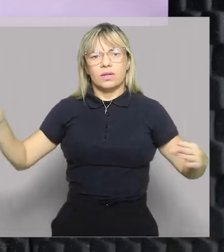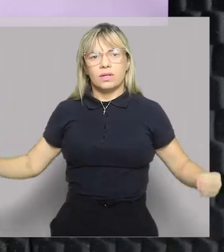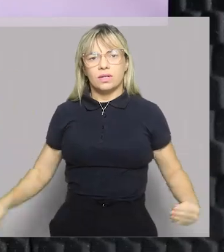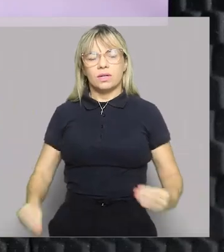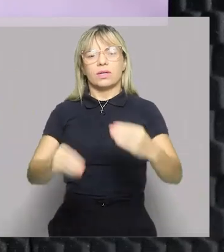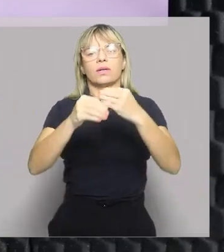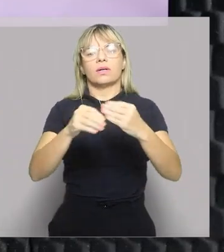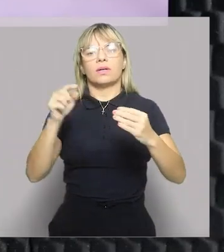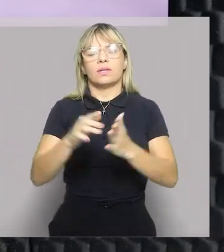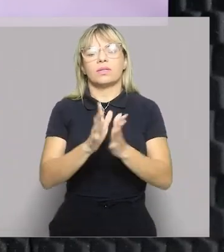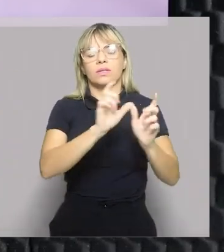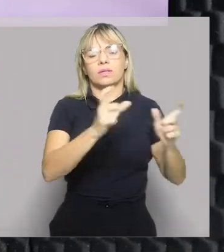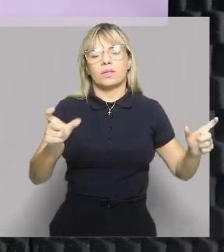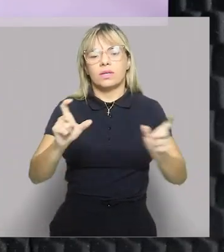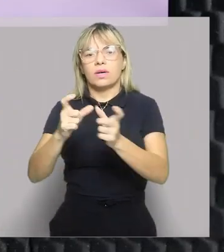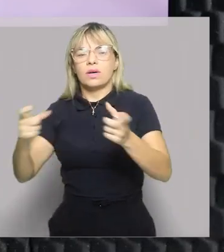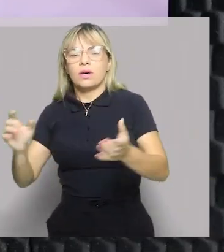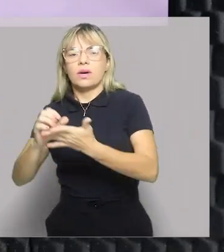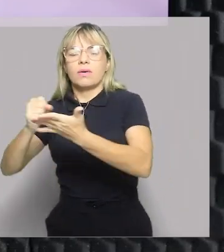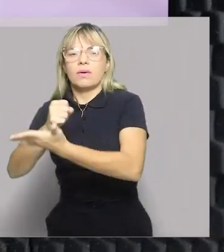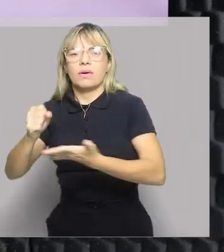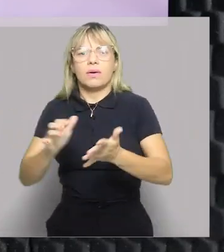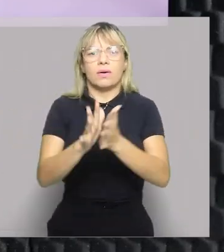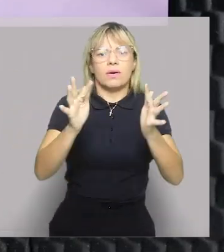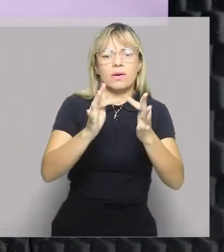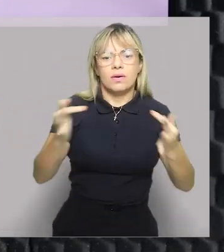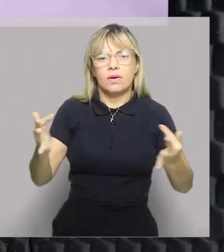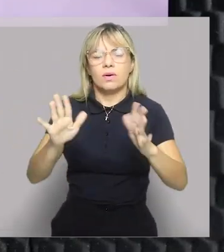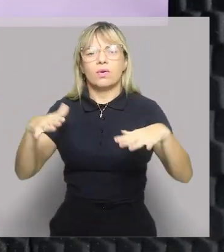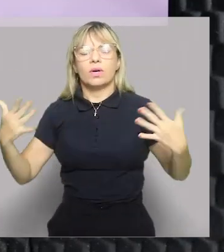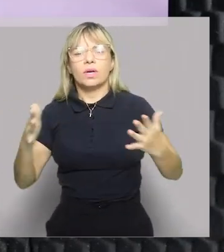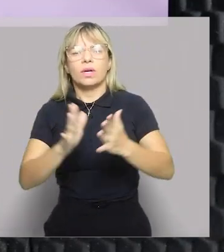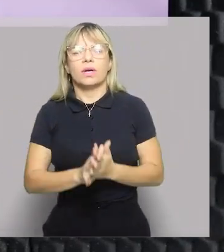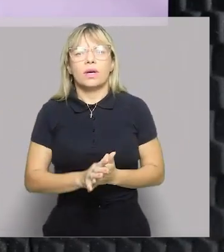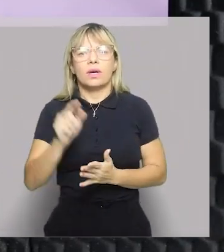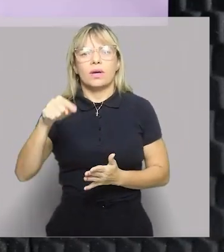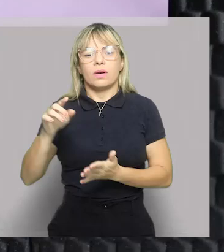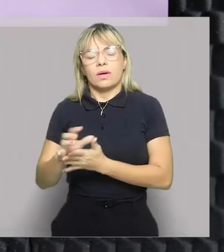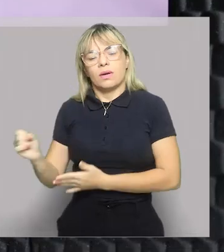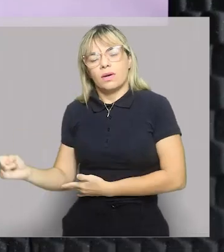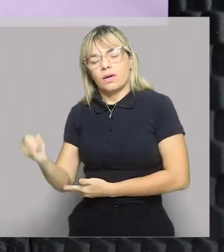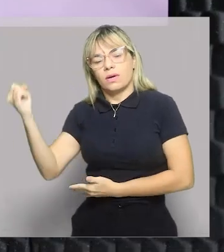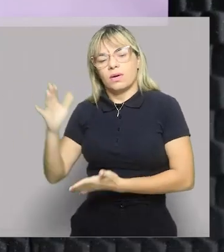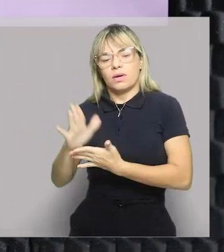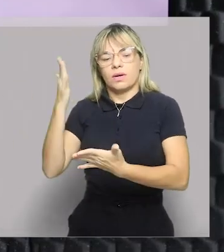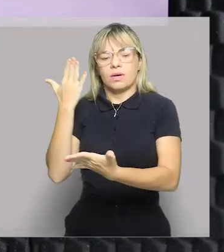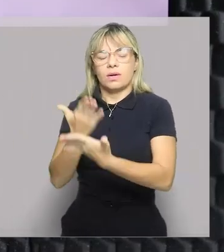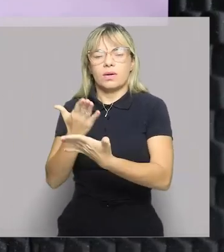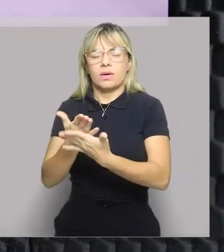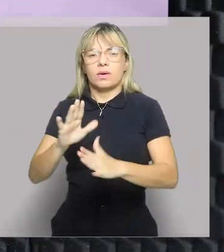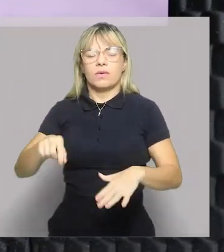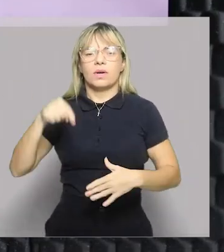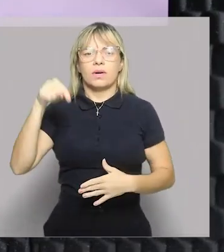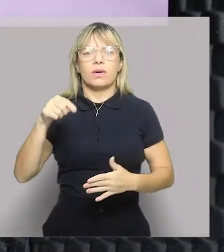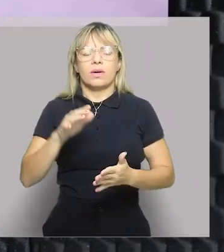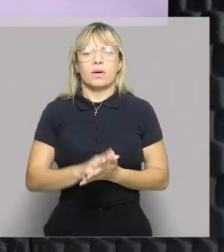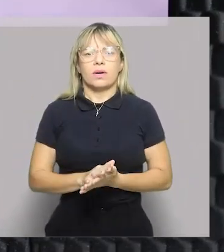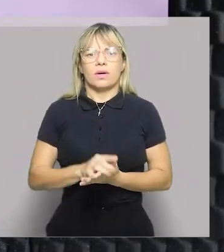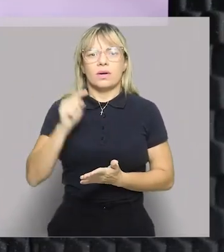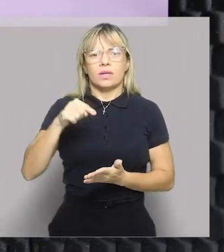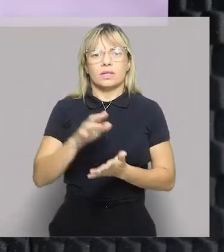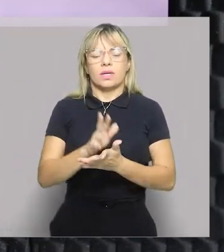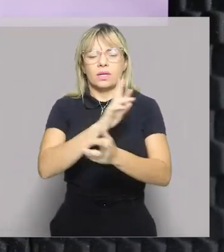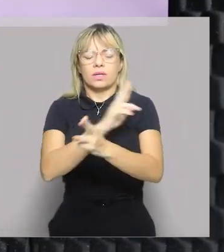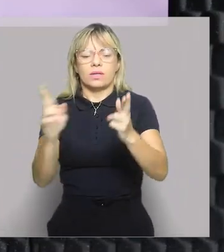básico na sintaxe. O que nos interessa para o estudo da oração? Não está dizendo os enunciados estruturados em torno de um verbo,